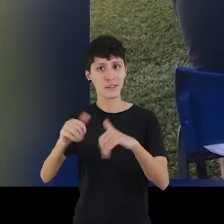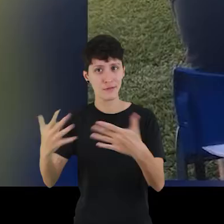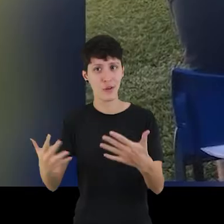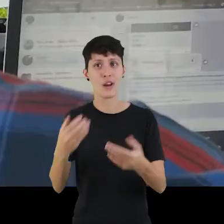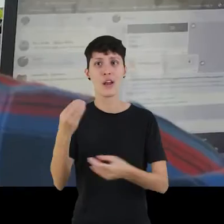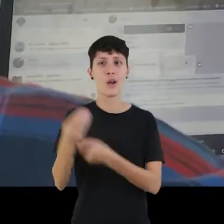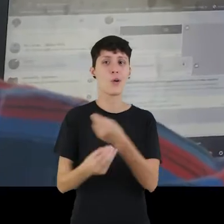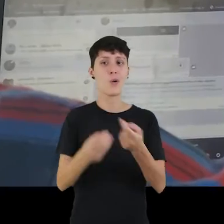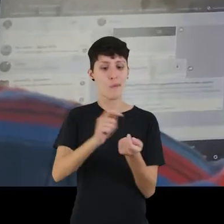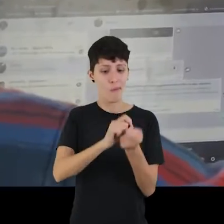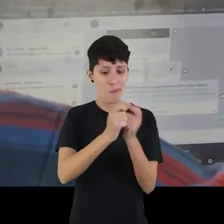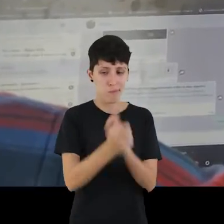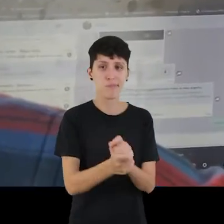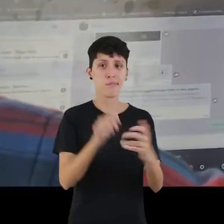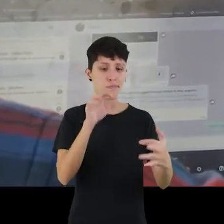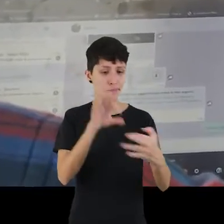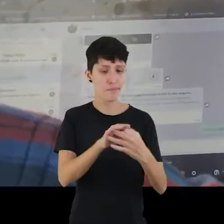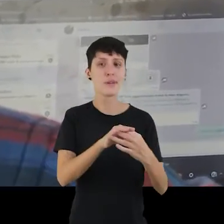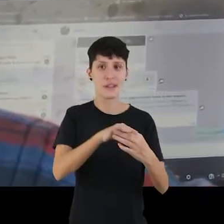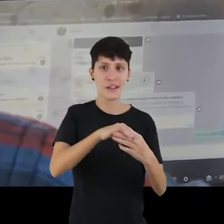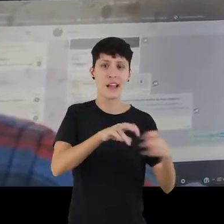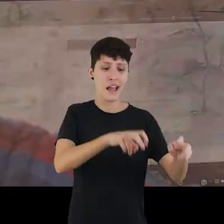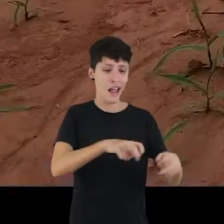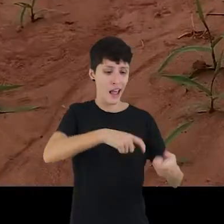potencialidades aplicadas ao agronegócio.